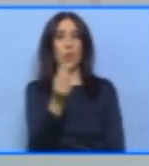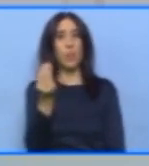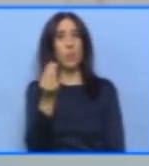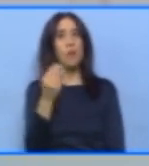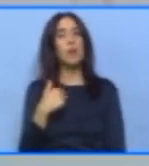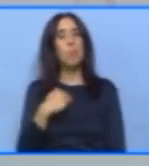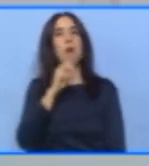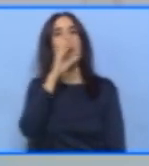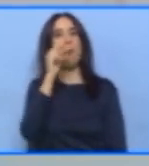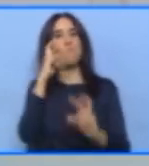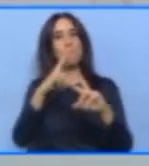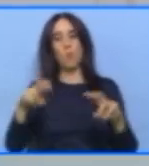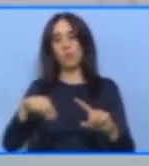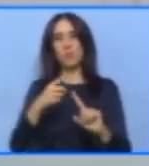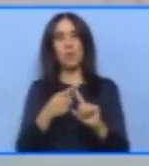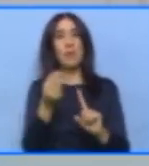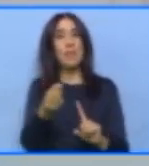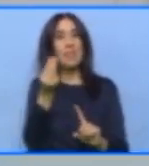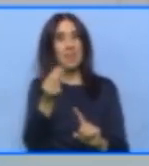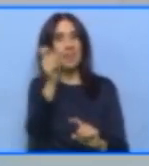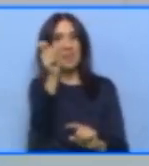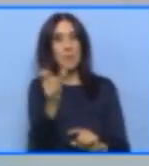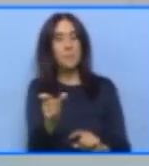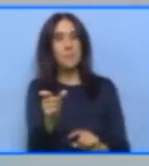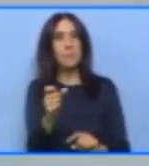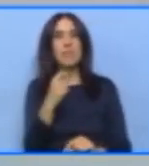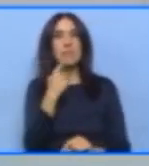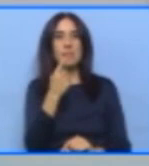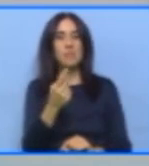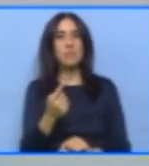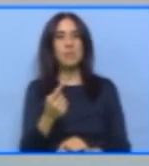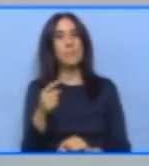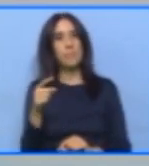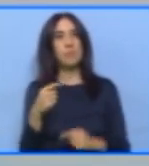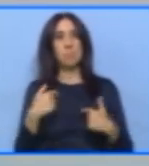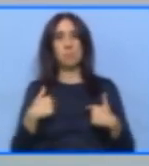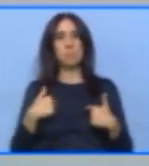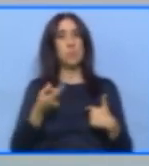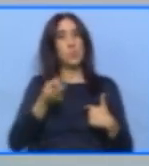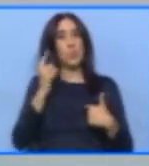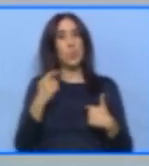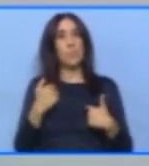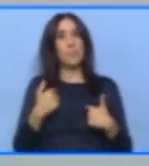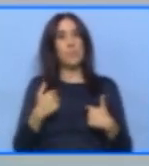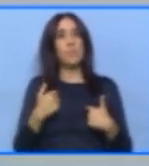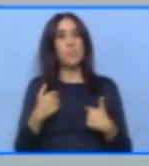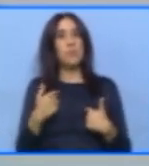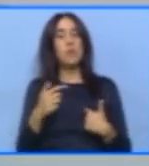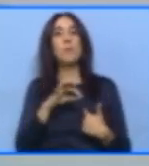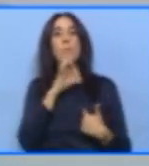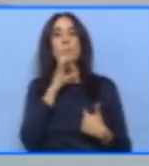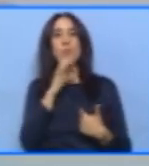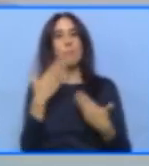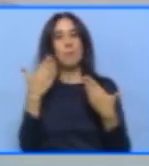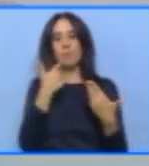vim identificar só agora este ano, a tal criança que me diz, essa não sou eu é que era a que estava nas mãos do bispo quando